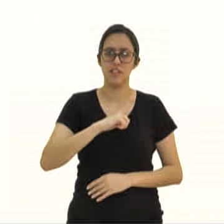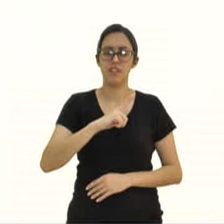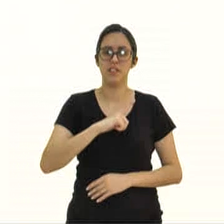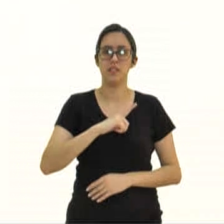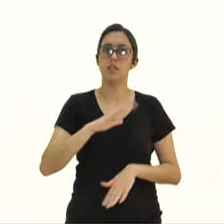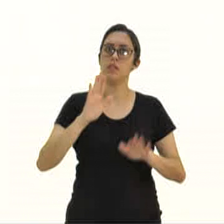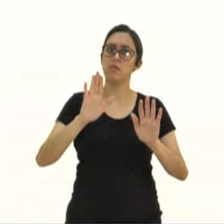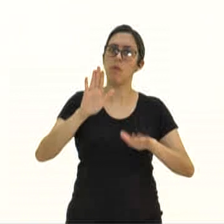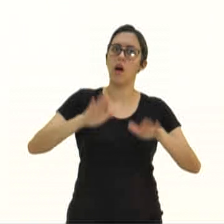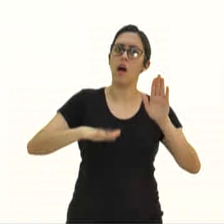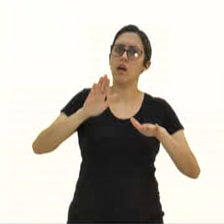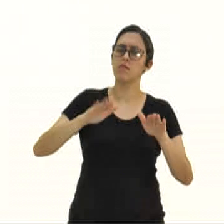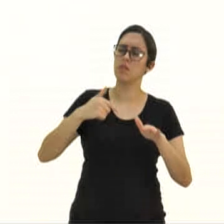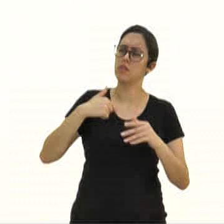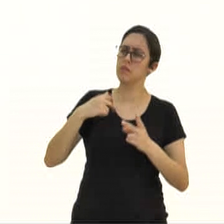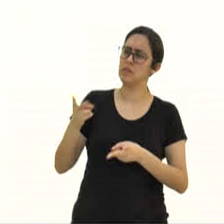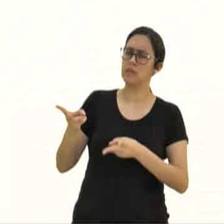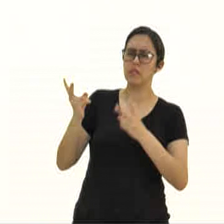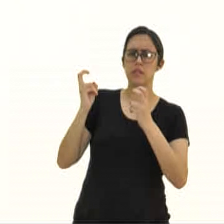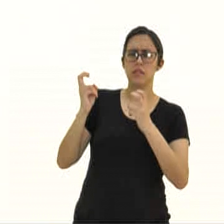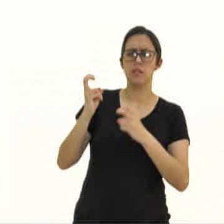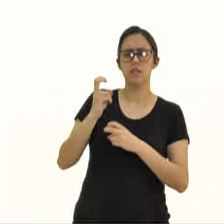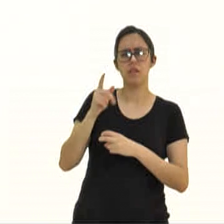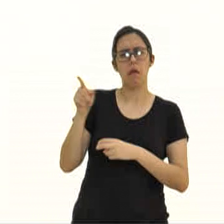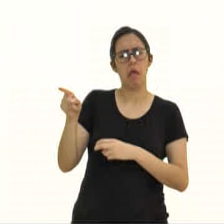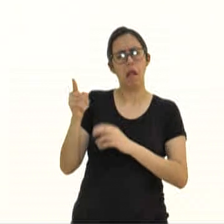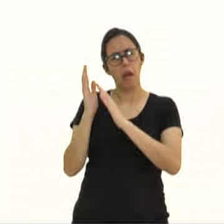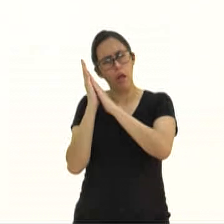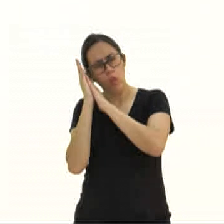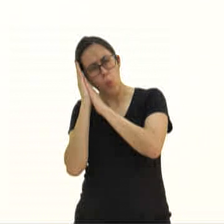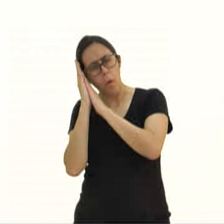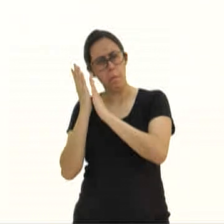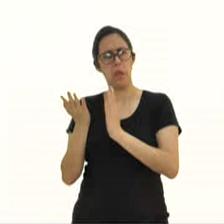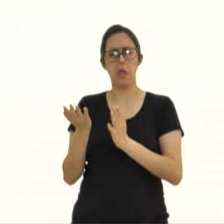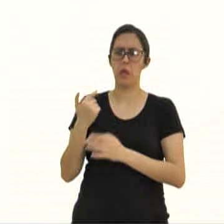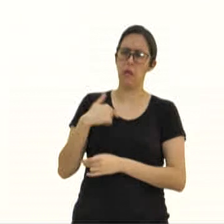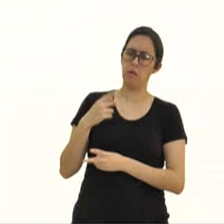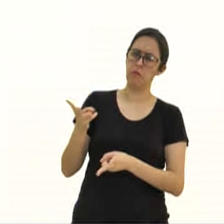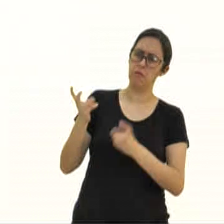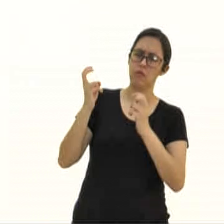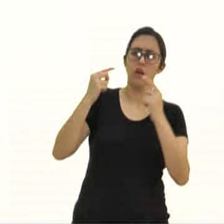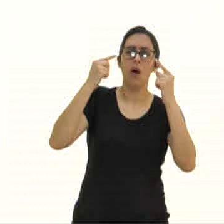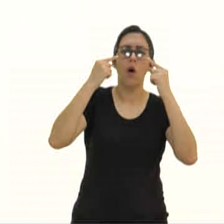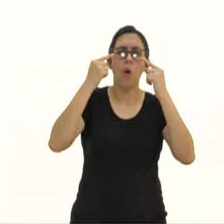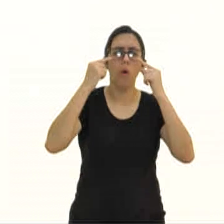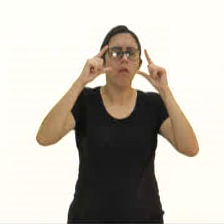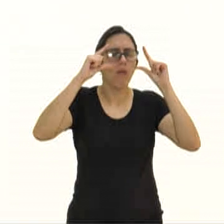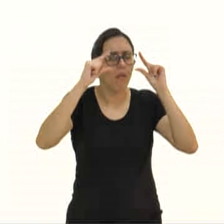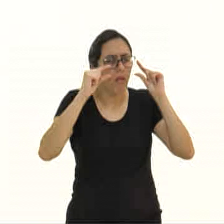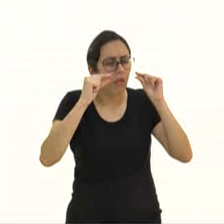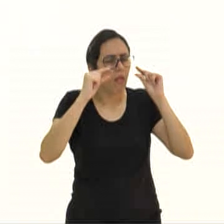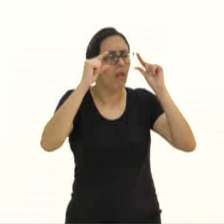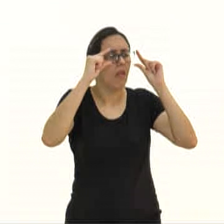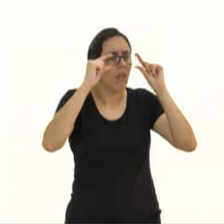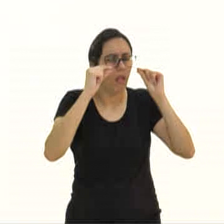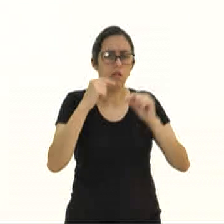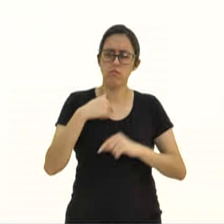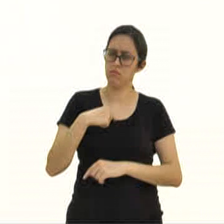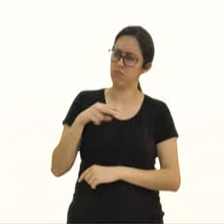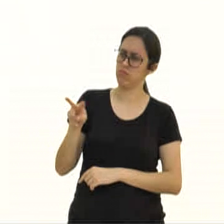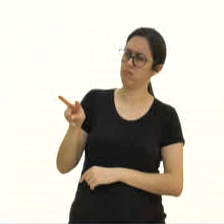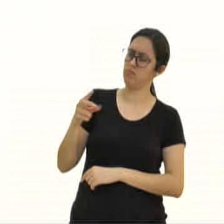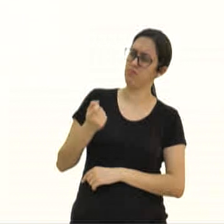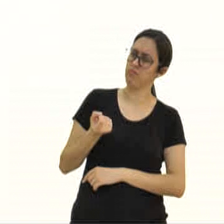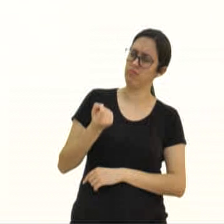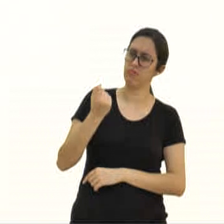dormir, mas os olhos cerrados por um instante abriam-se logo, sem sono nem fadiga,